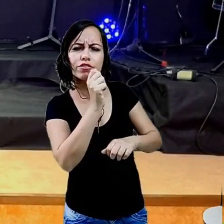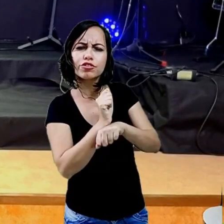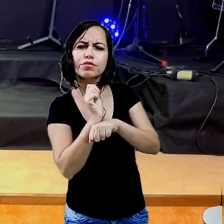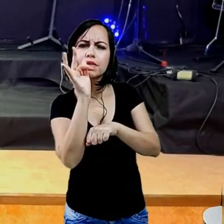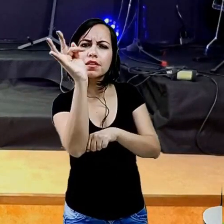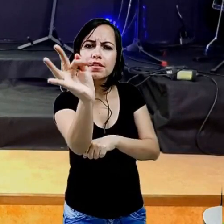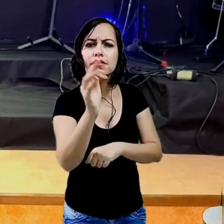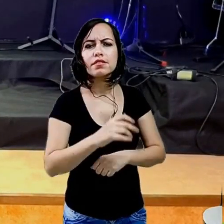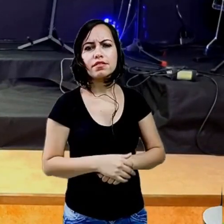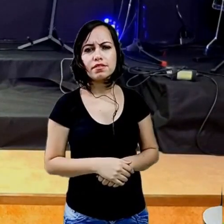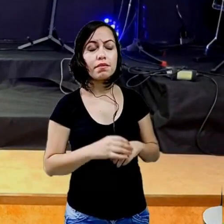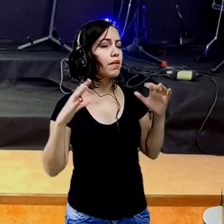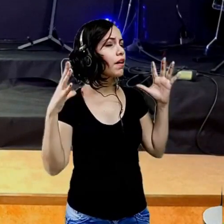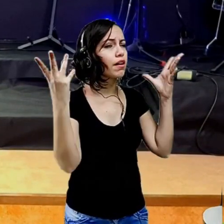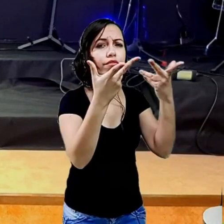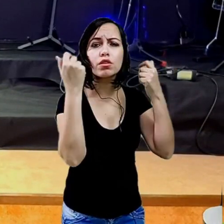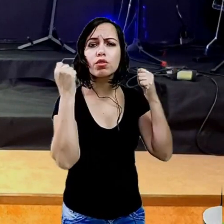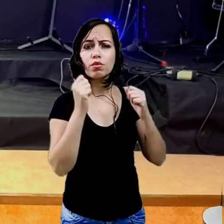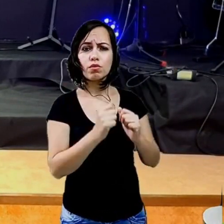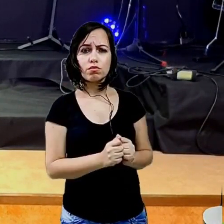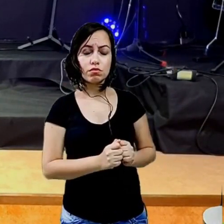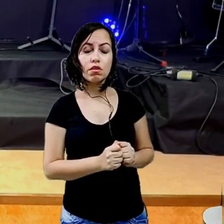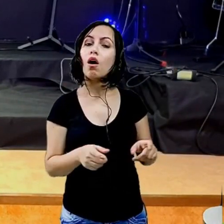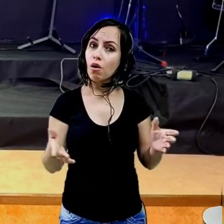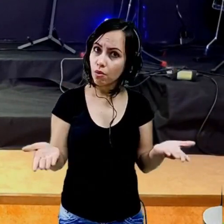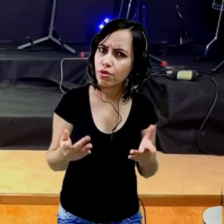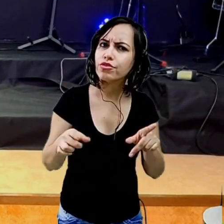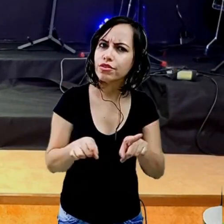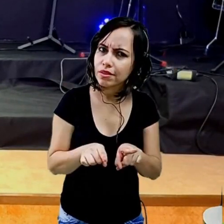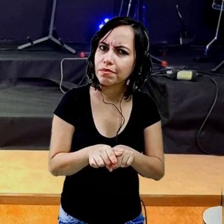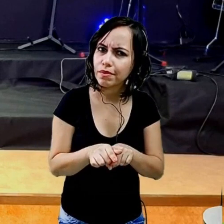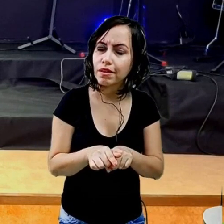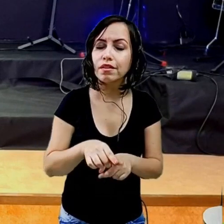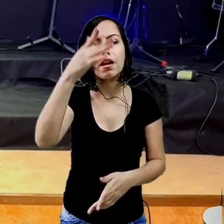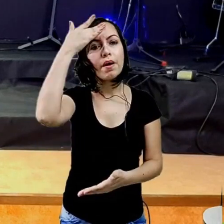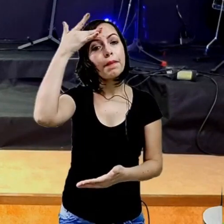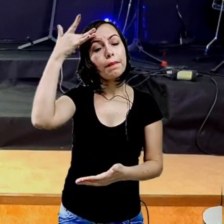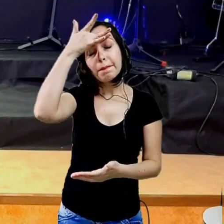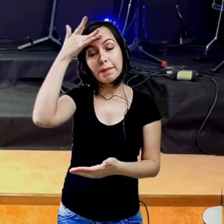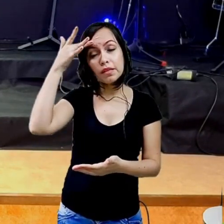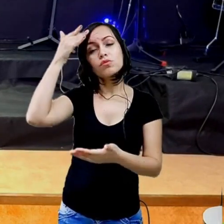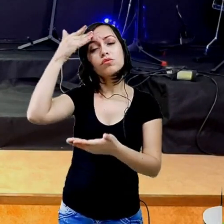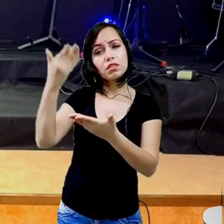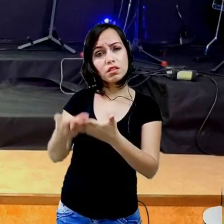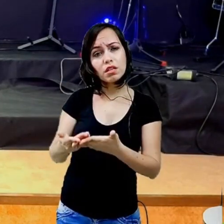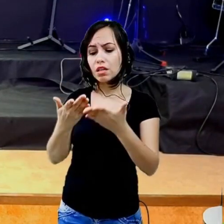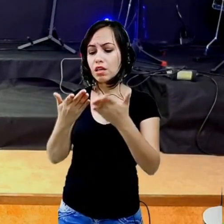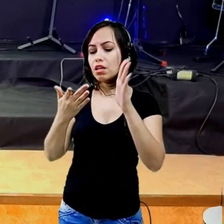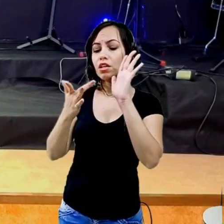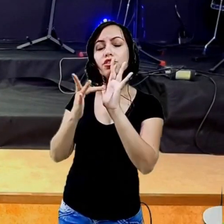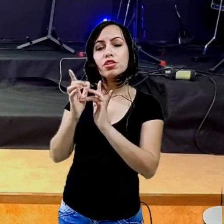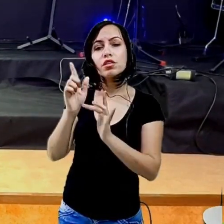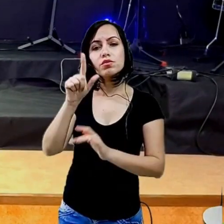futuro extraordinário e maravilhoso. Hoje, aquele que crê que Jesus é o Filho de